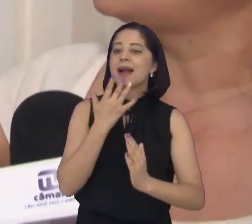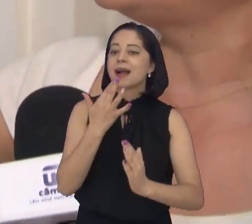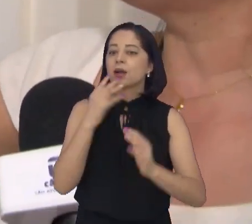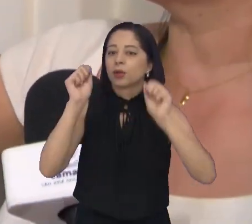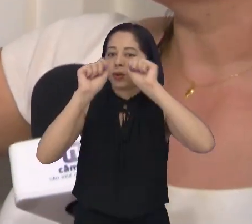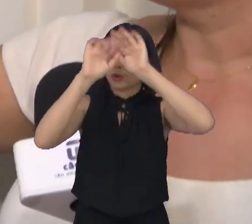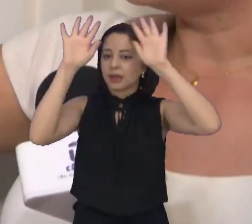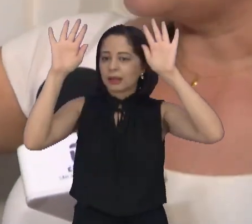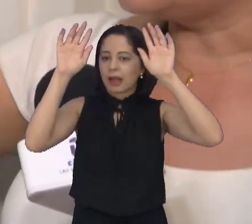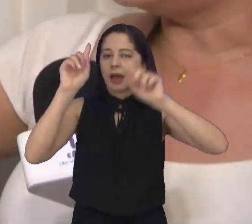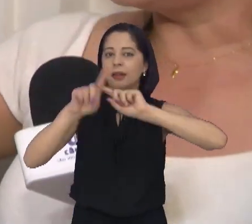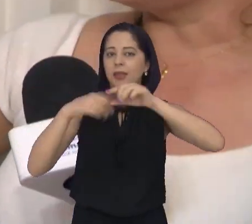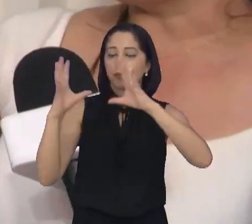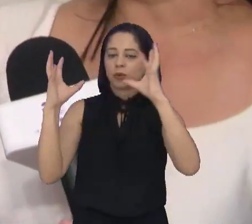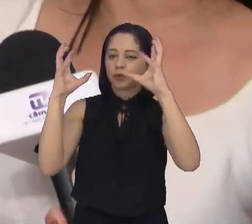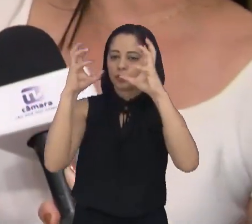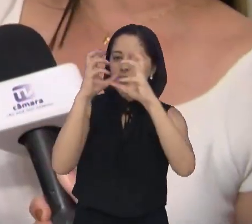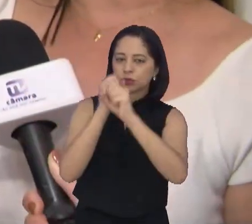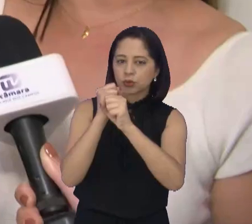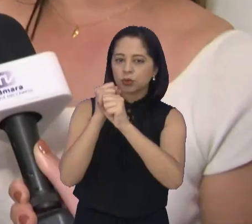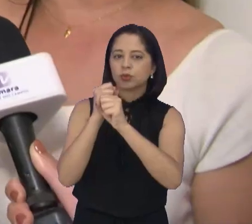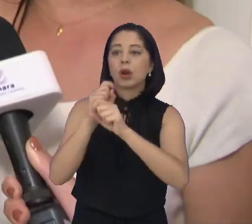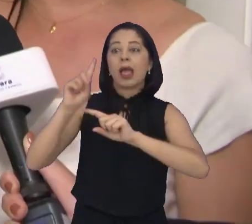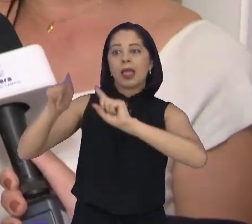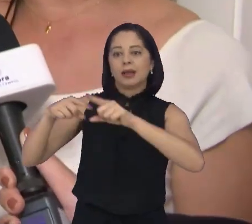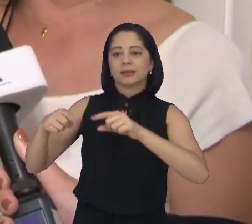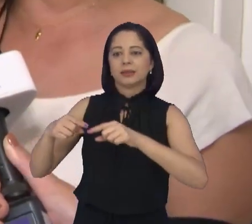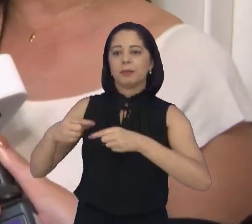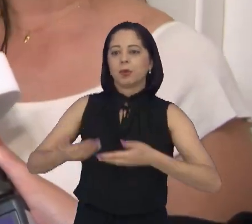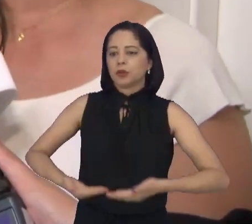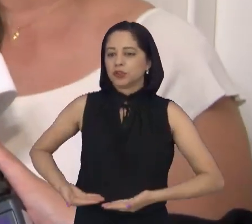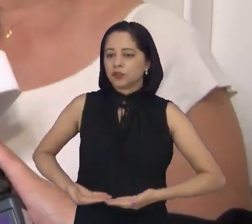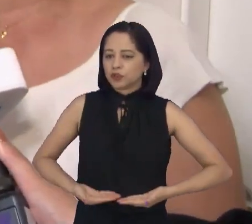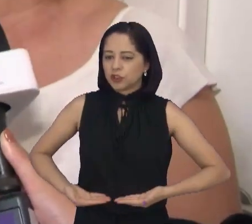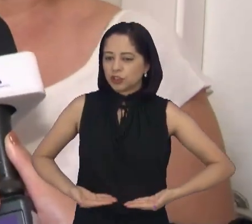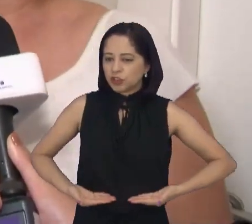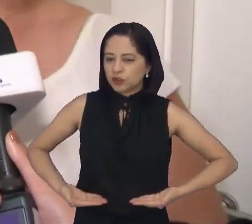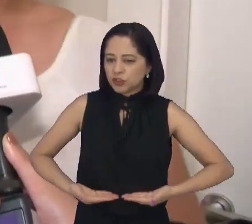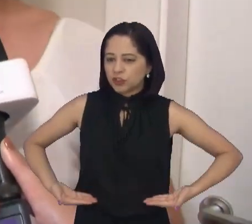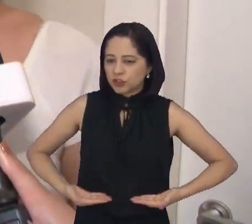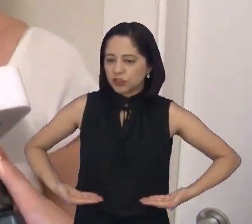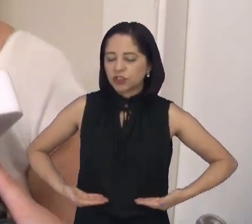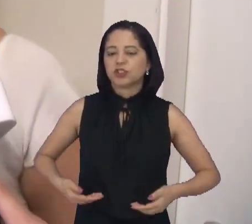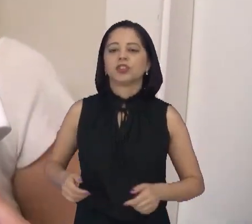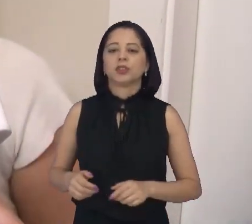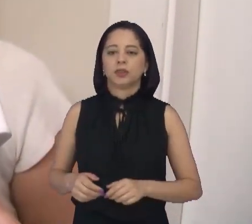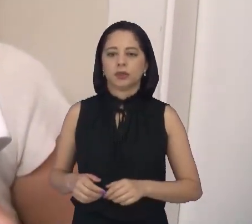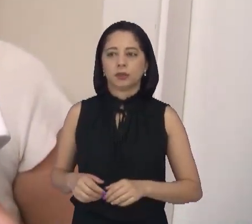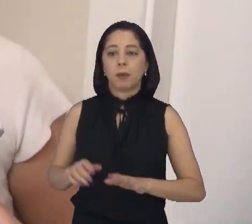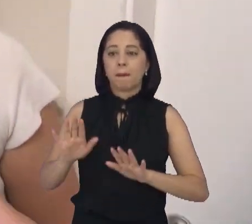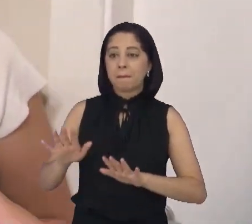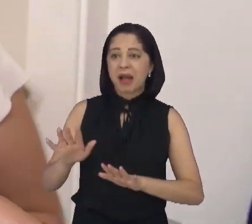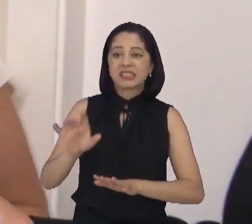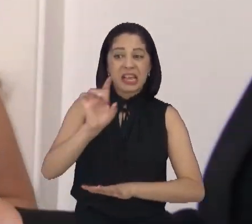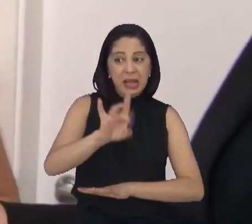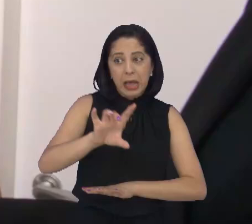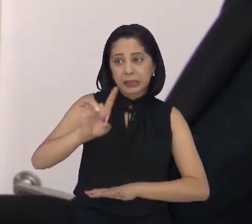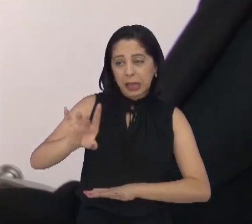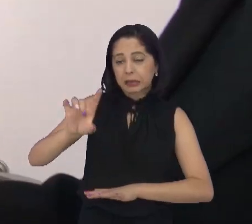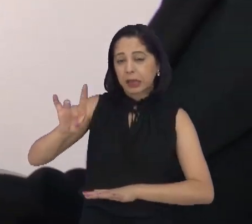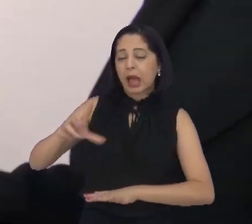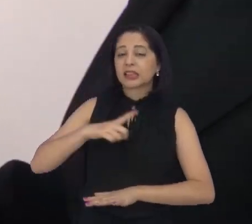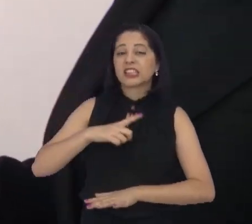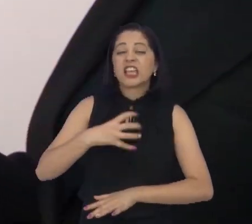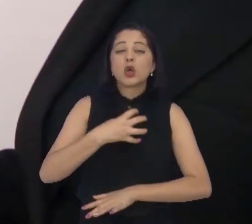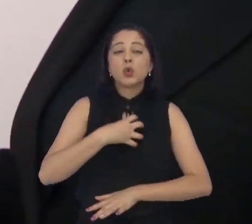mais escuras. E aqui daí vem os vestidos, conjuntos, essas coisas assim. Né? Mas isso é muito de cliente para cliente. Né? Tem